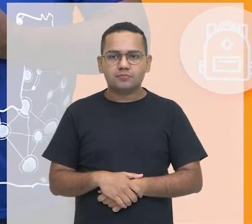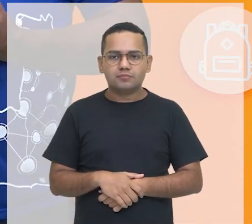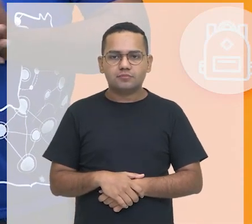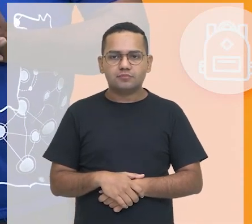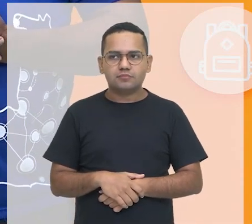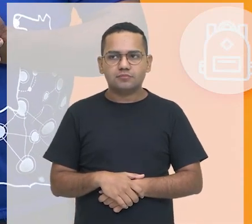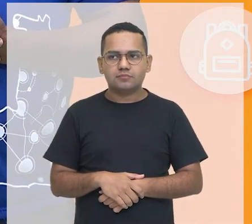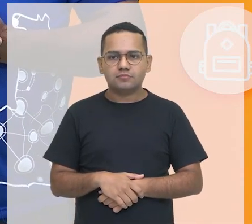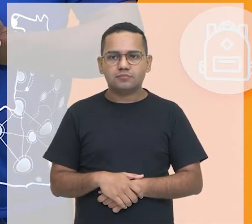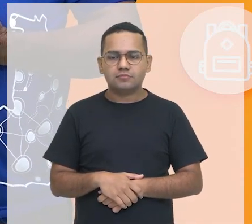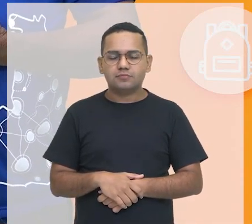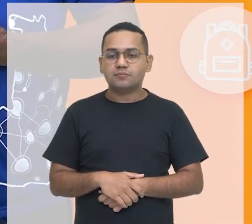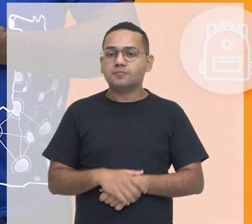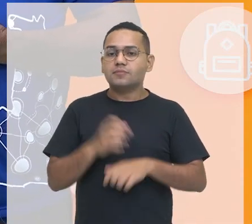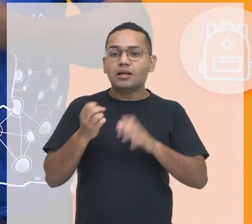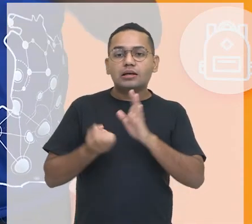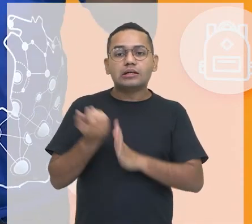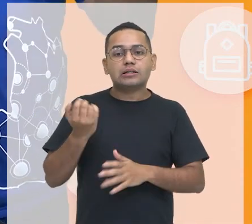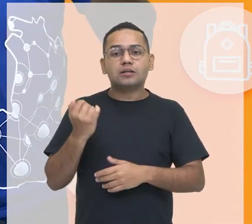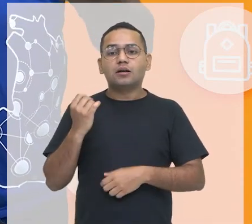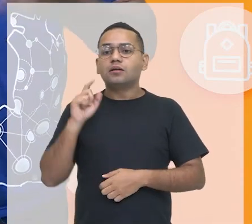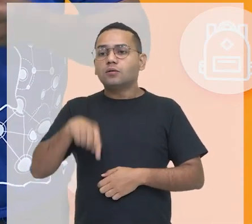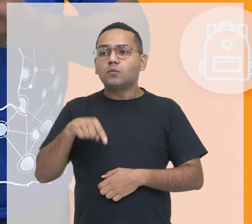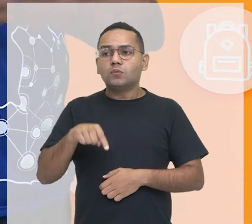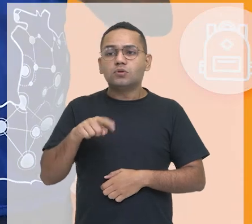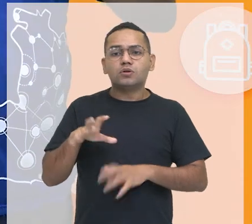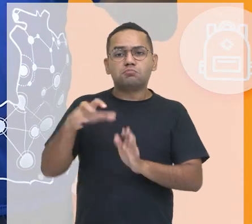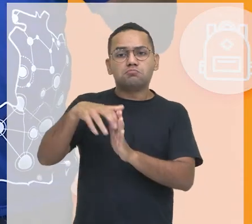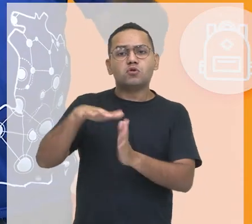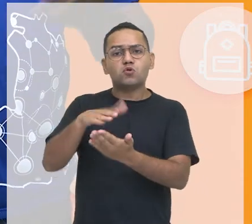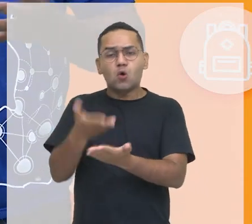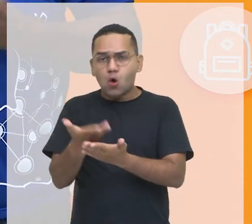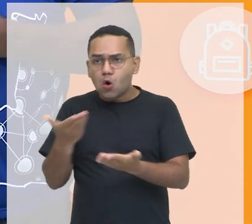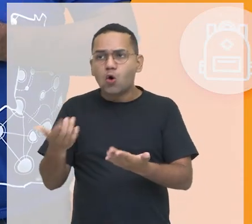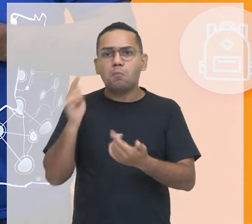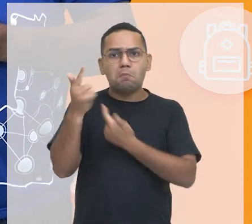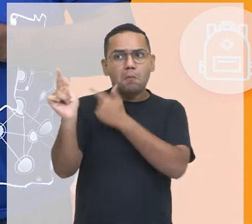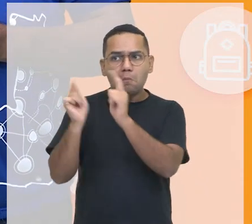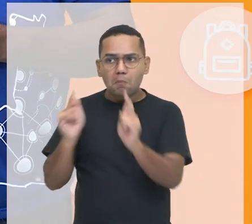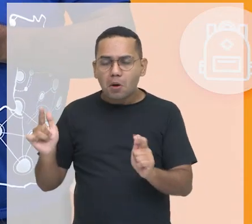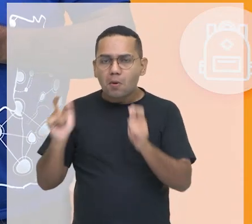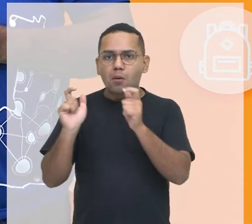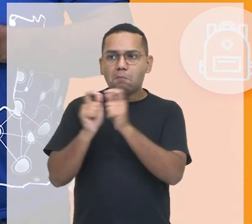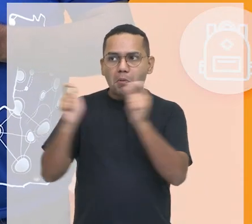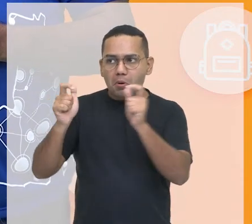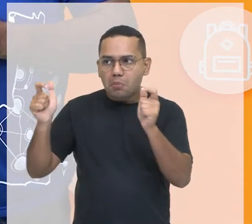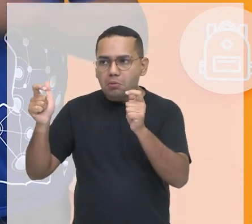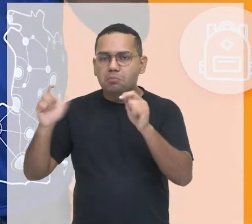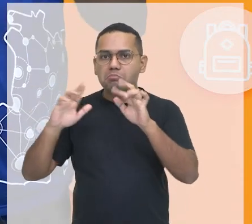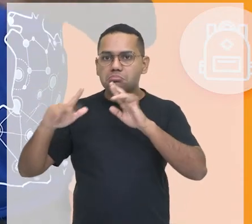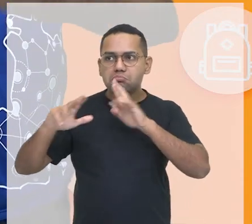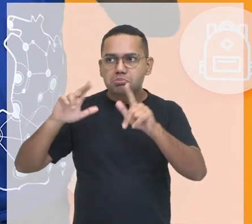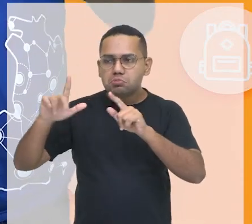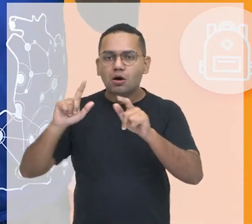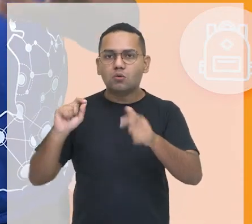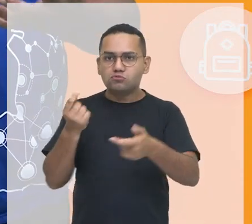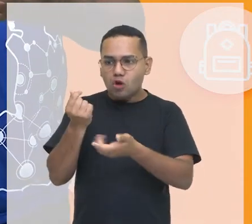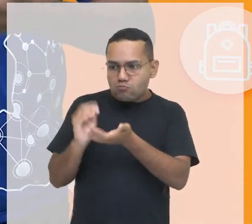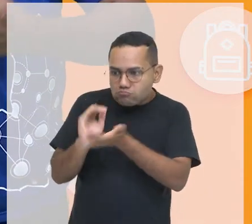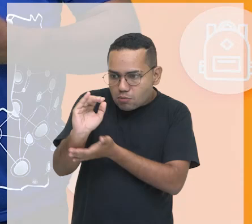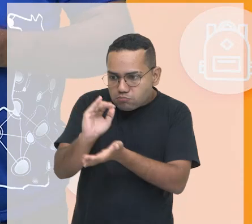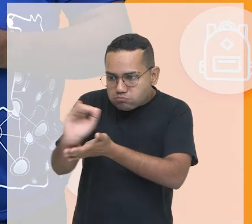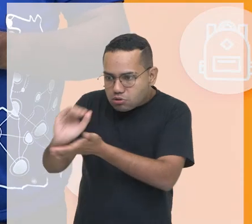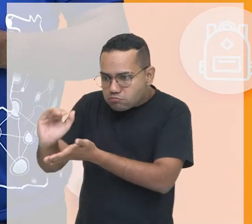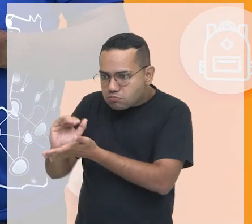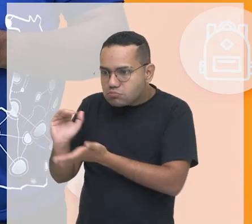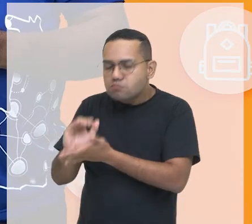de institutos federais, criação, então tudo isso aí de escolas, ampliação, recursos destinados